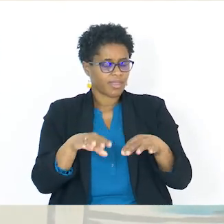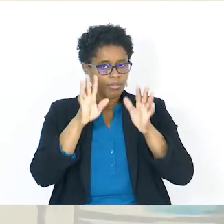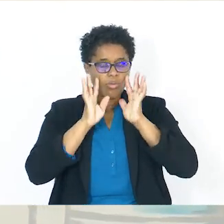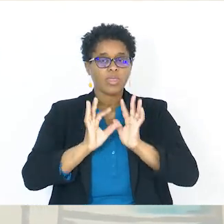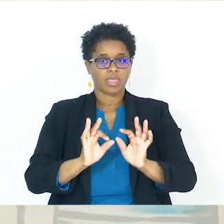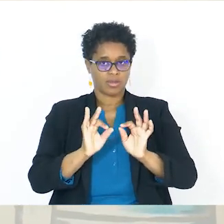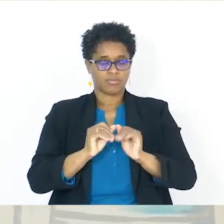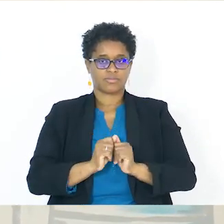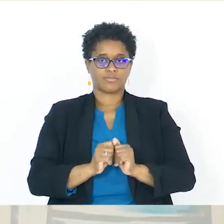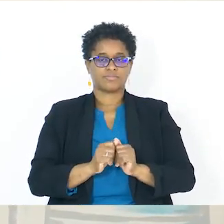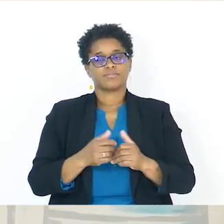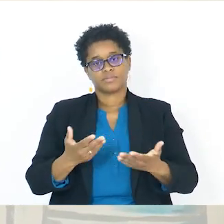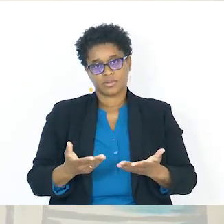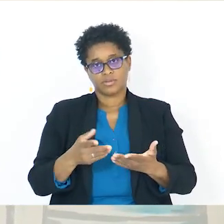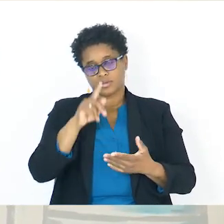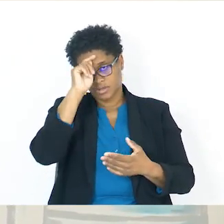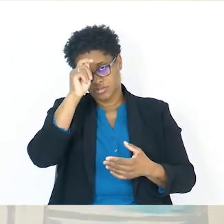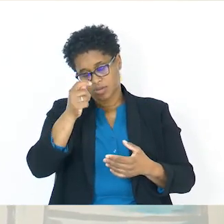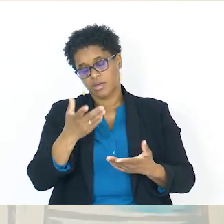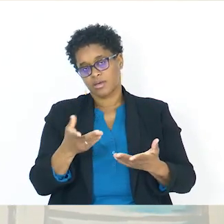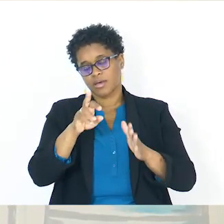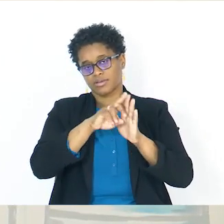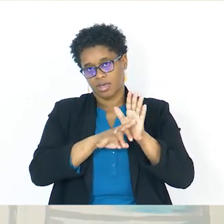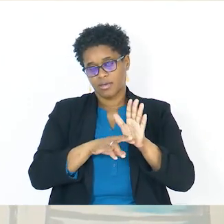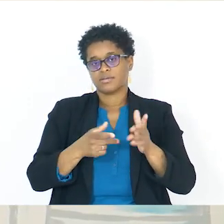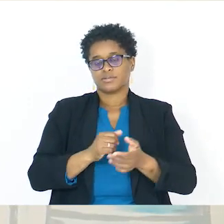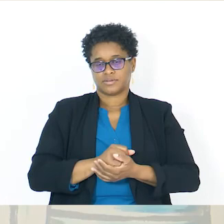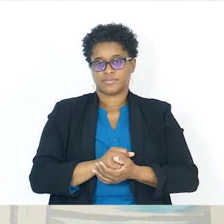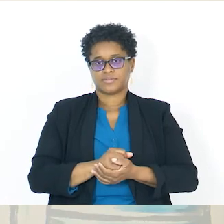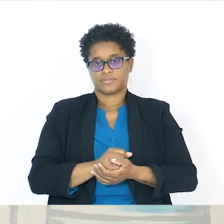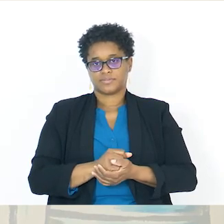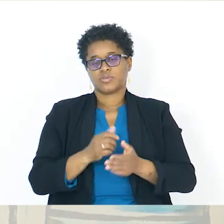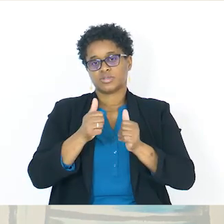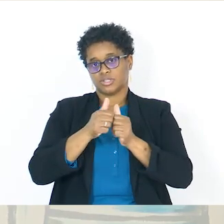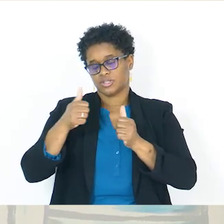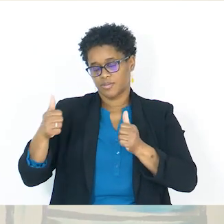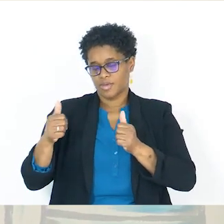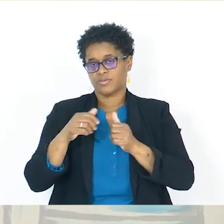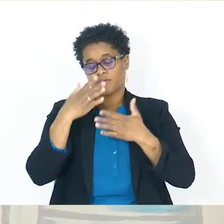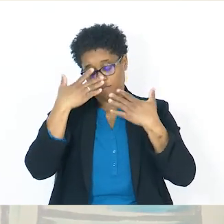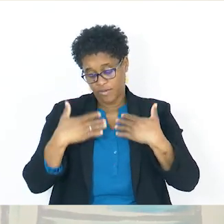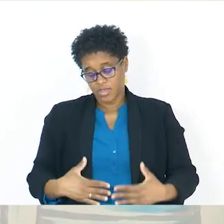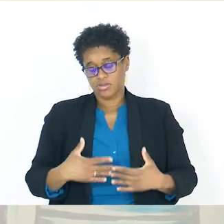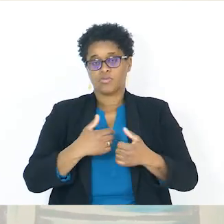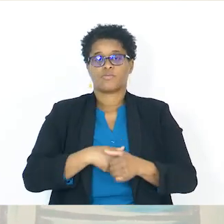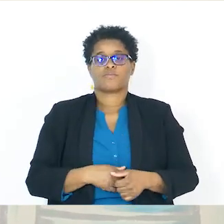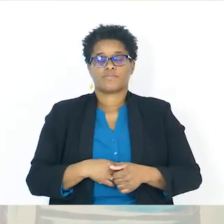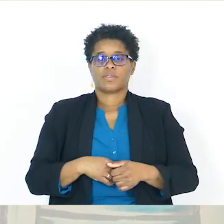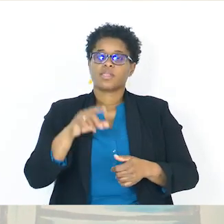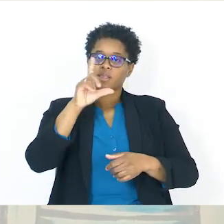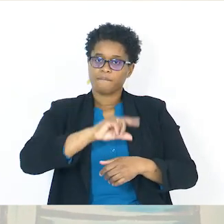sempre o cuidado de respeitarem as regras, o distanciamento